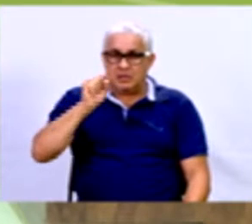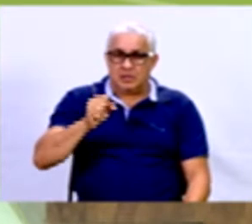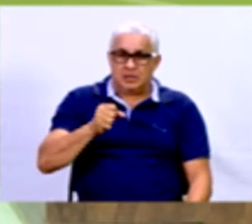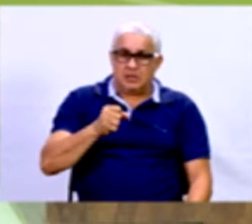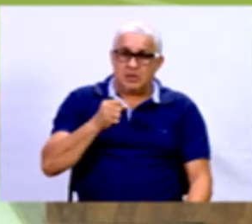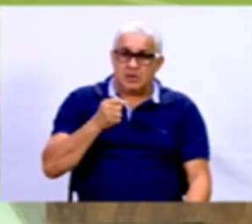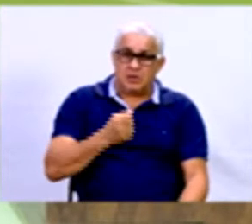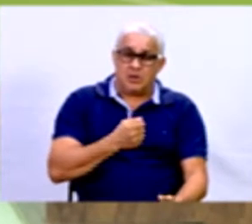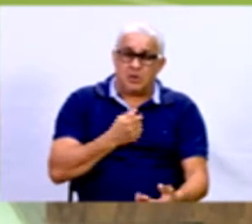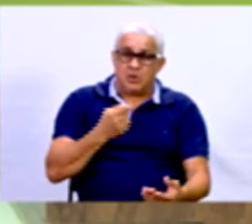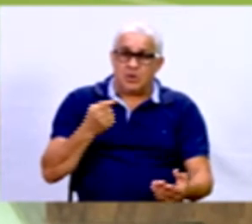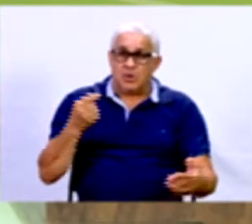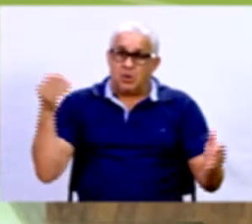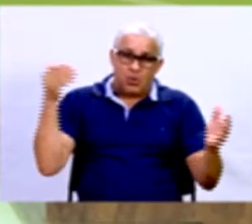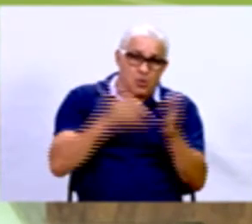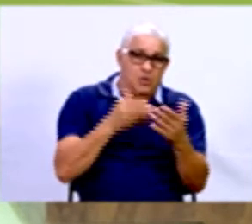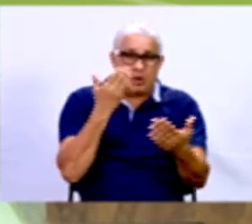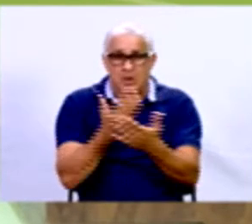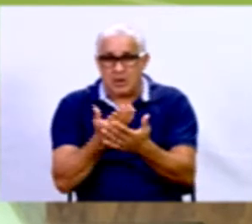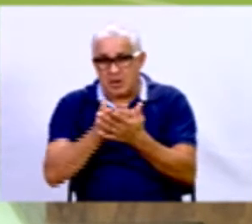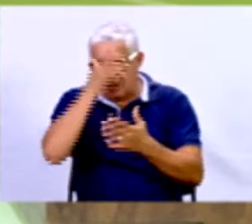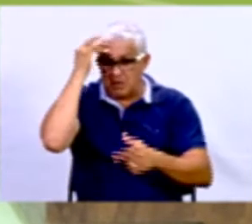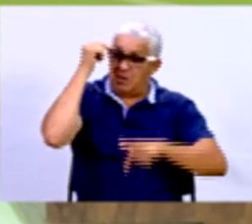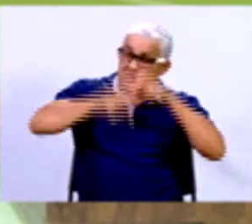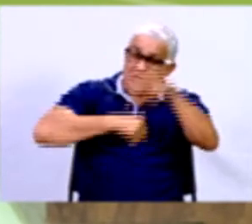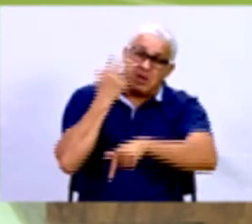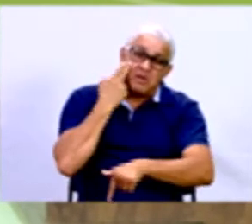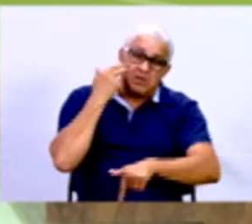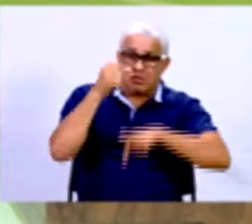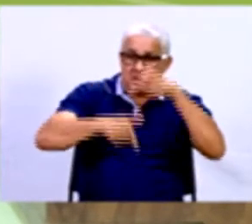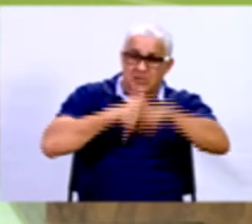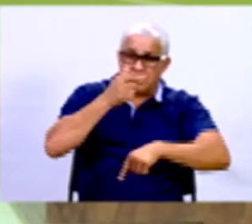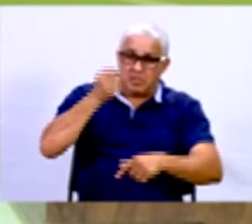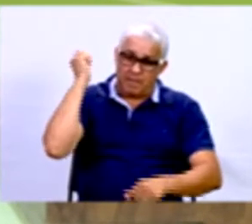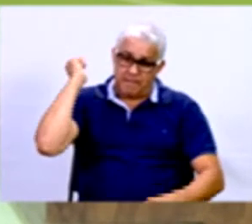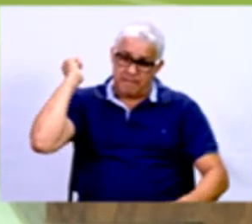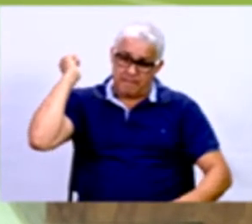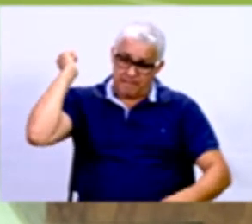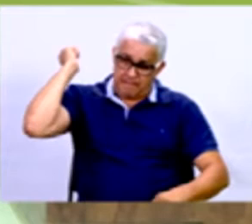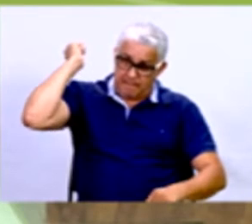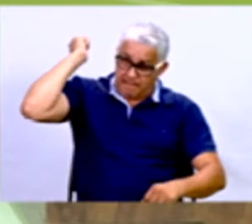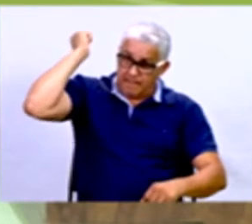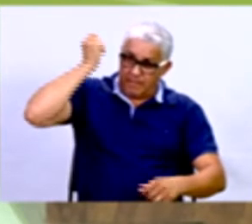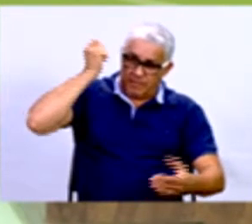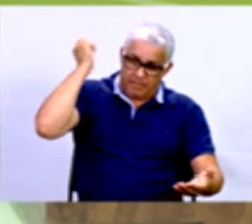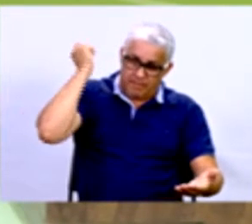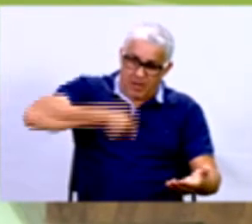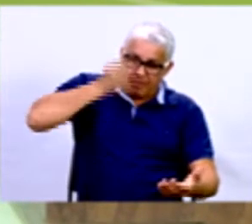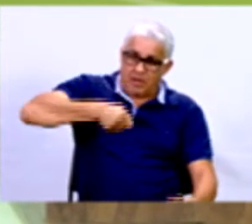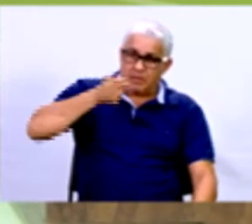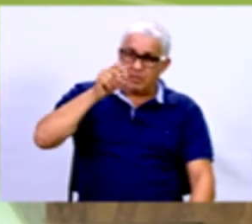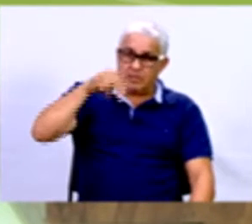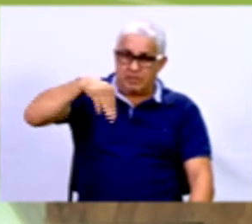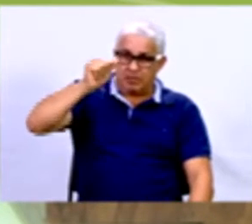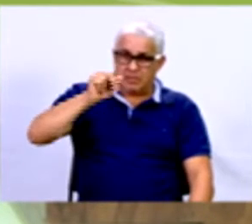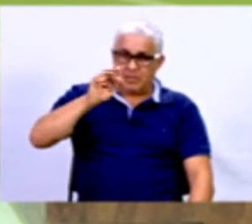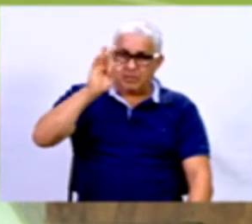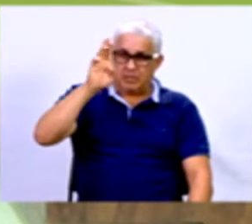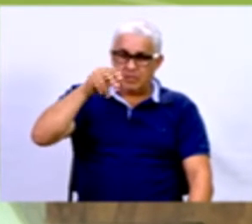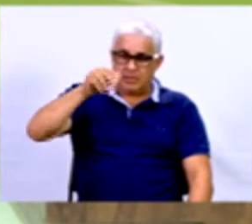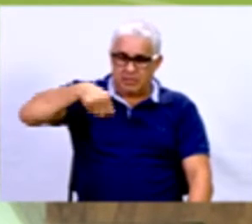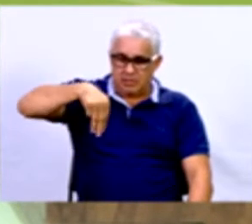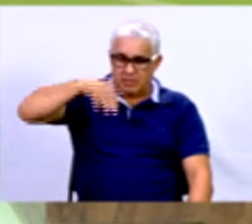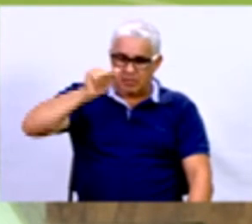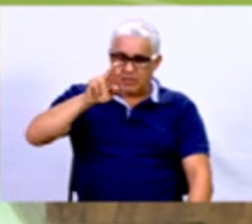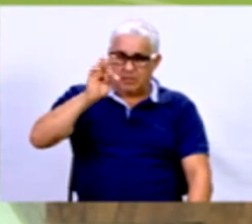da situação em que o trabalhador está trabalhando e um martelo cai próximo a ele. Esse martelo caindo próximo